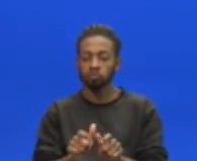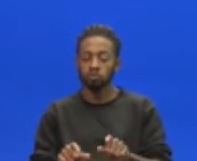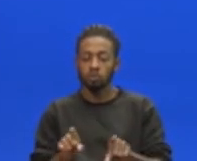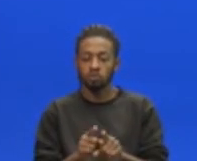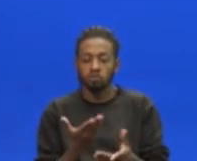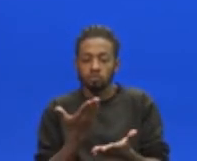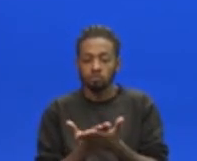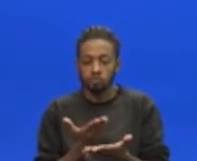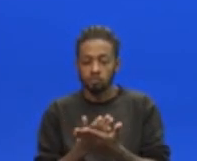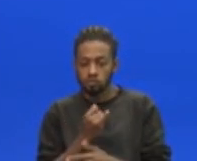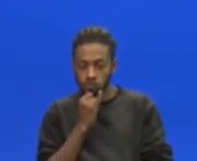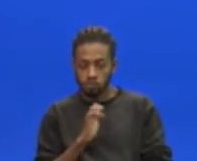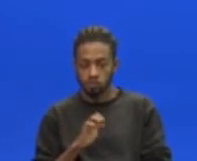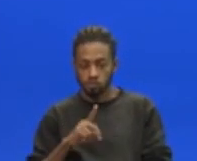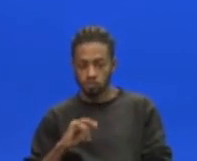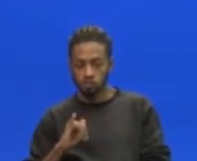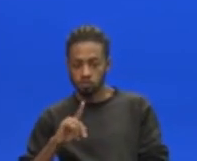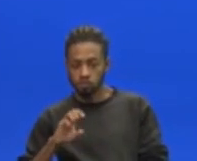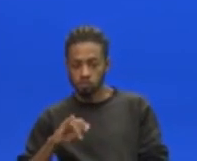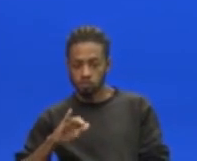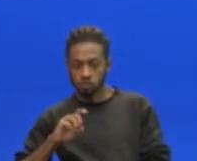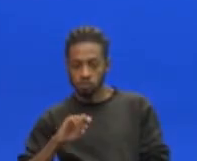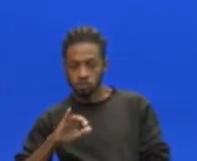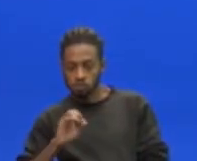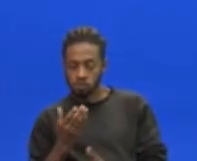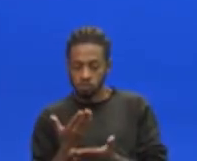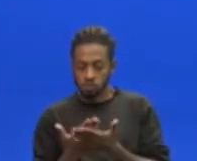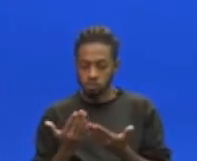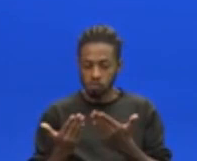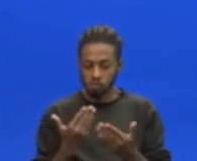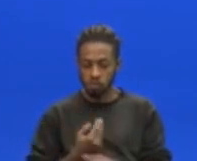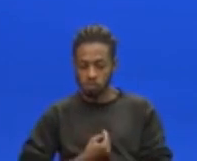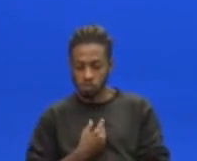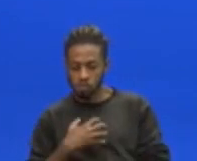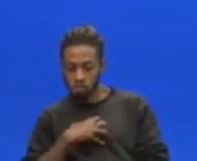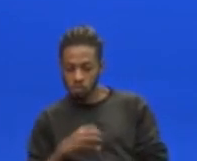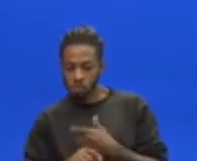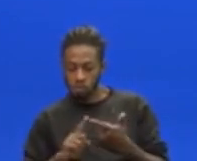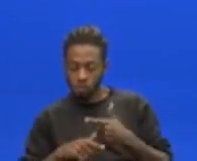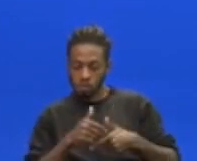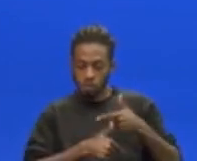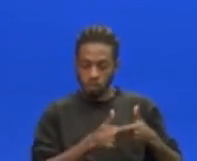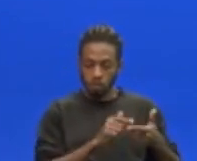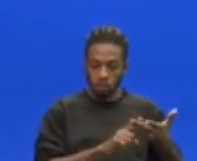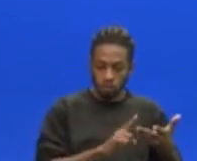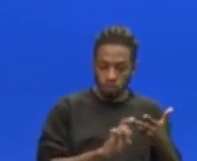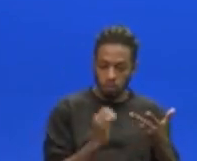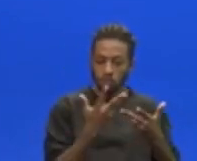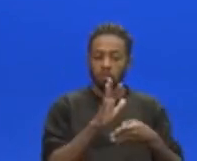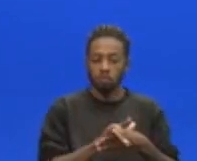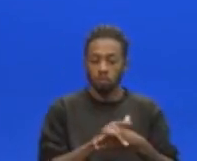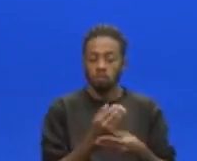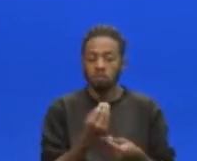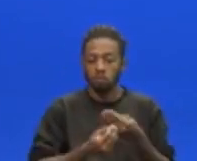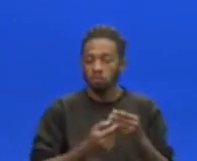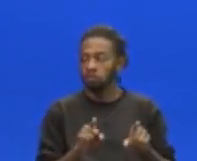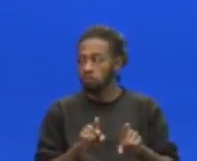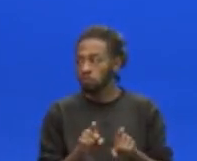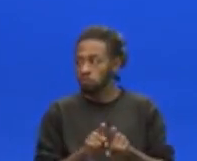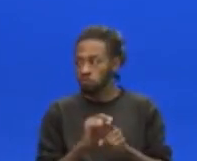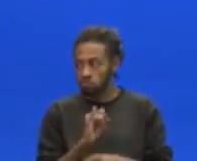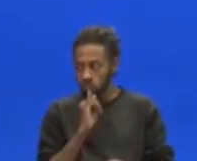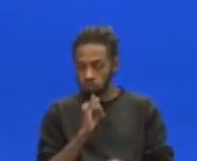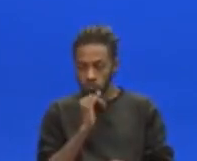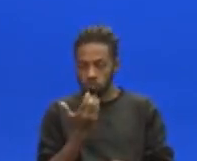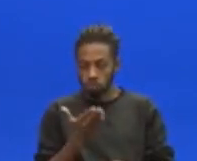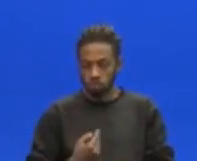um estudo epidemiológico associando condições de vida, condições de trabalho com o aparecimento de doenças. E o quanto que essas